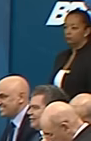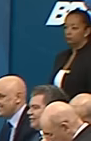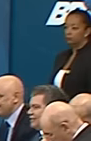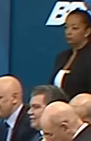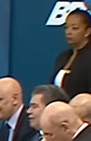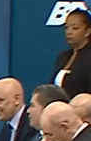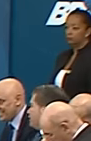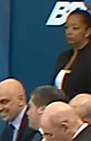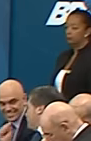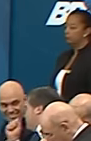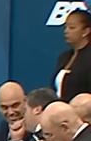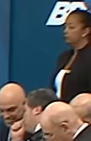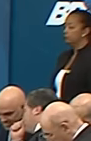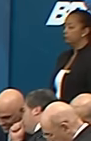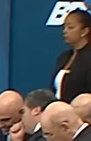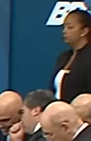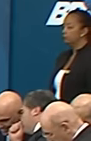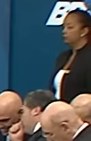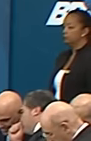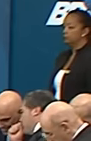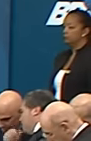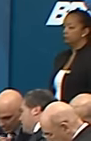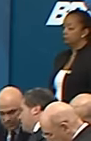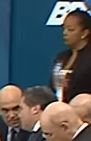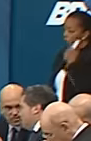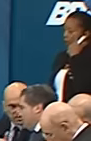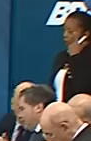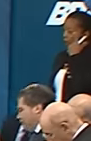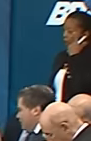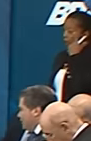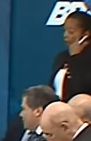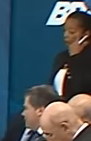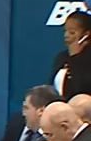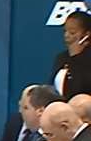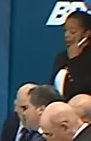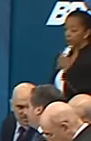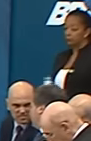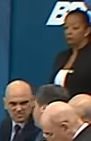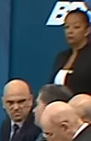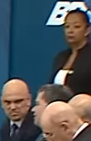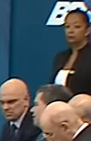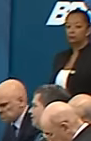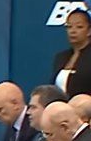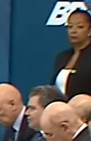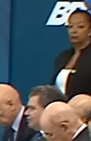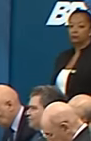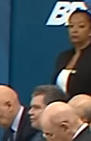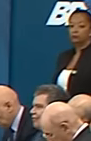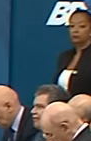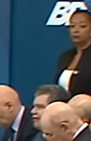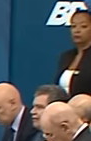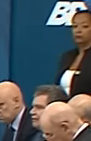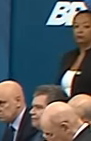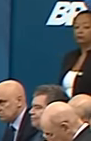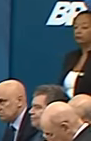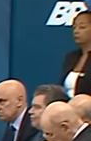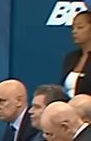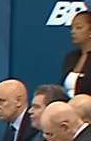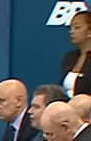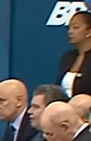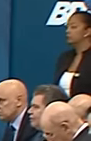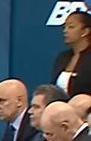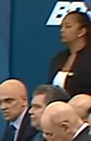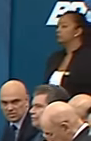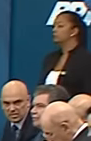Finalmente, vejo, como cidadão, hoje, que para formar uma coalizão estável no Congresso de